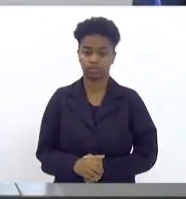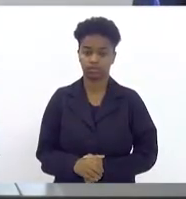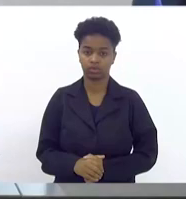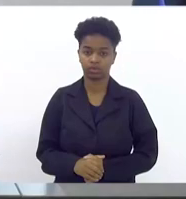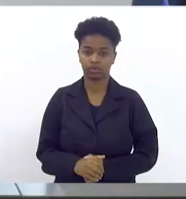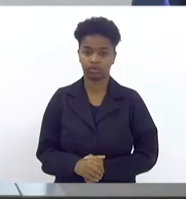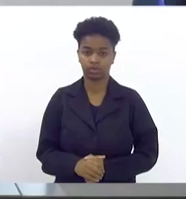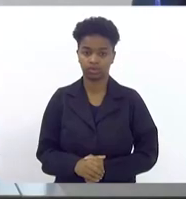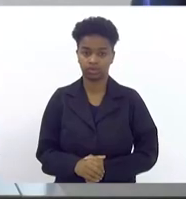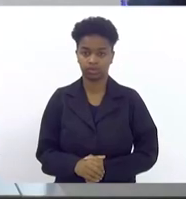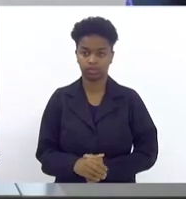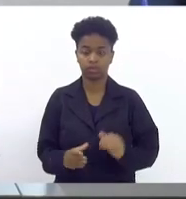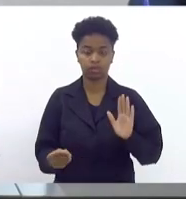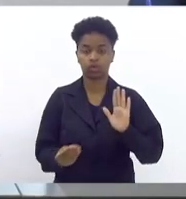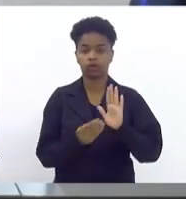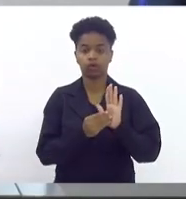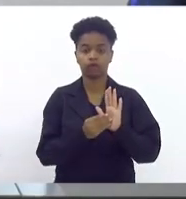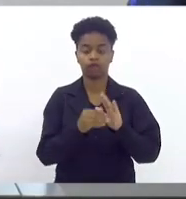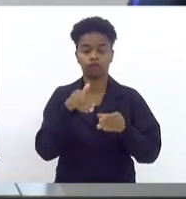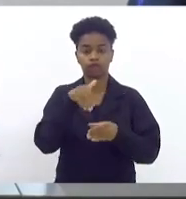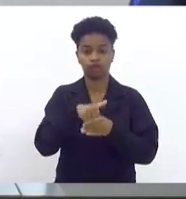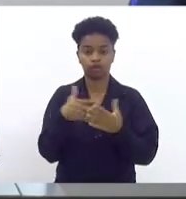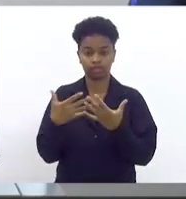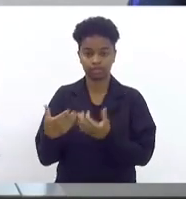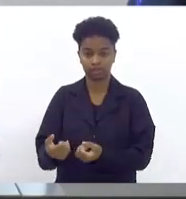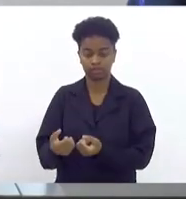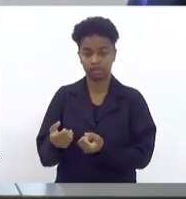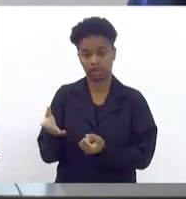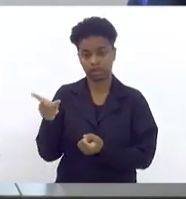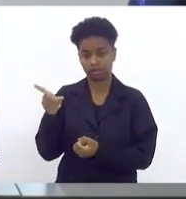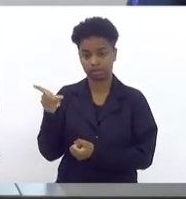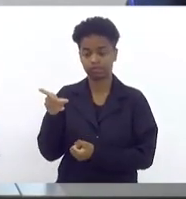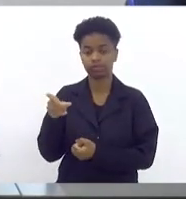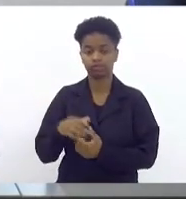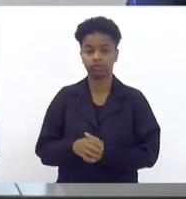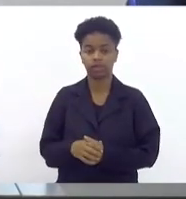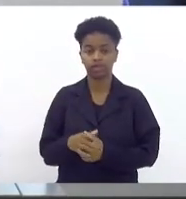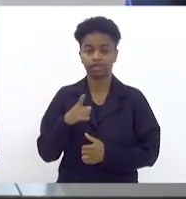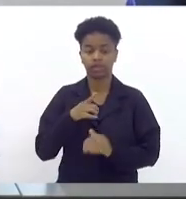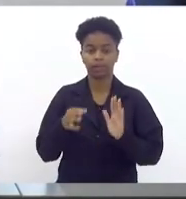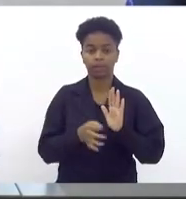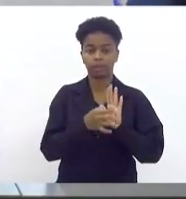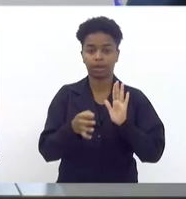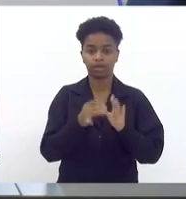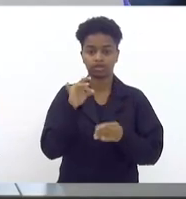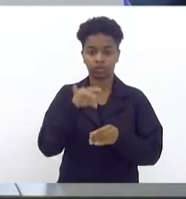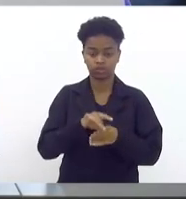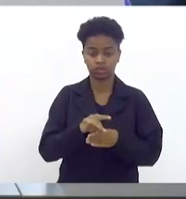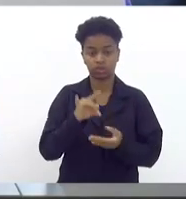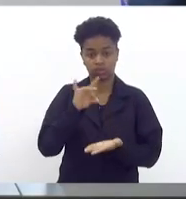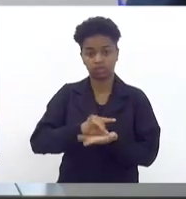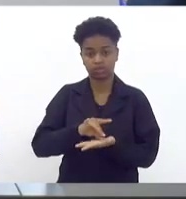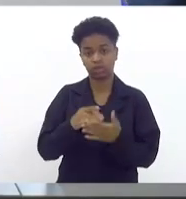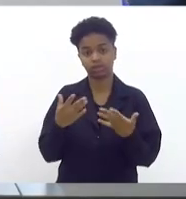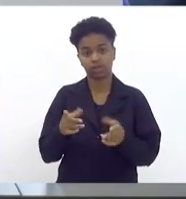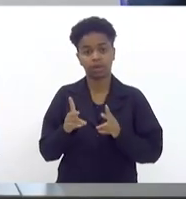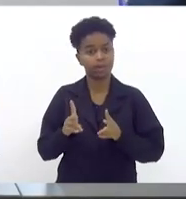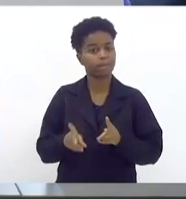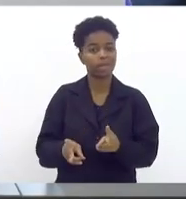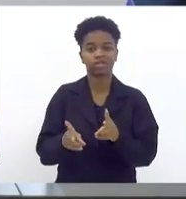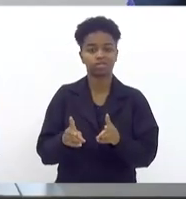Acatando o voto aqui, separado. Acatando o voto do deputado Luiz Paulo como parecer original. Então, nas mesmas